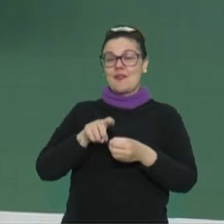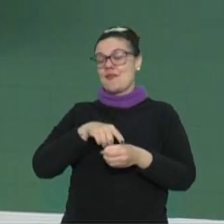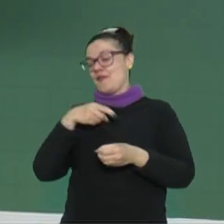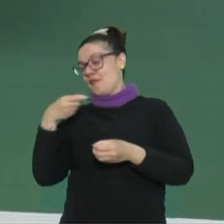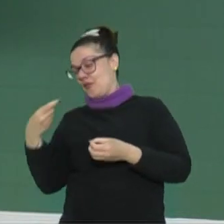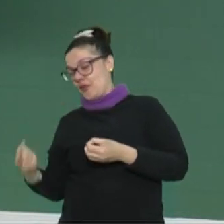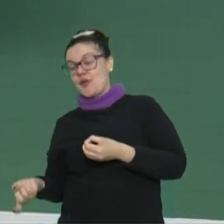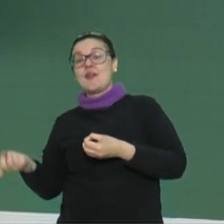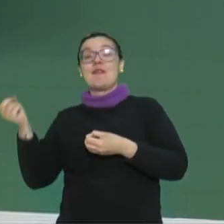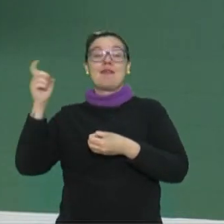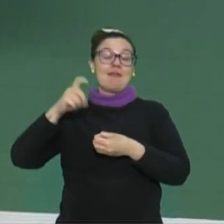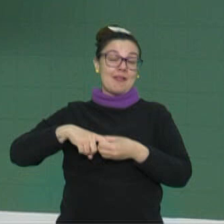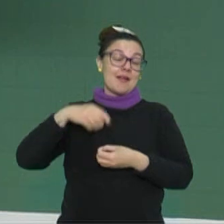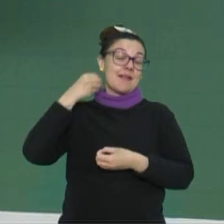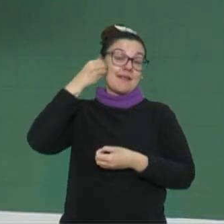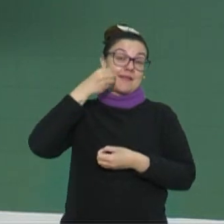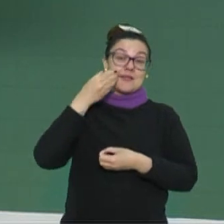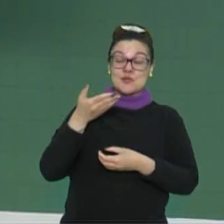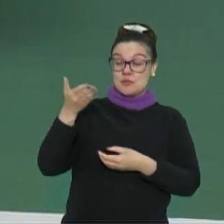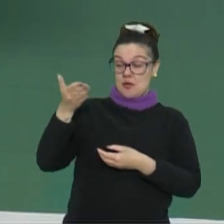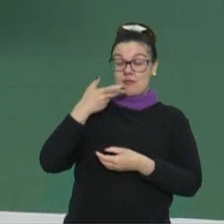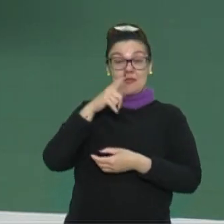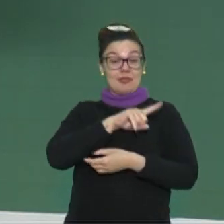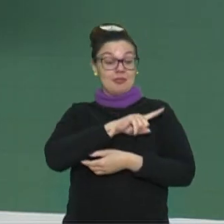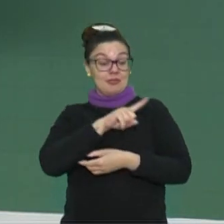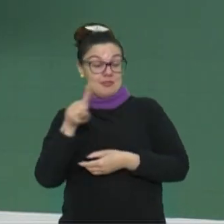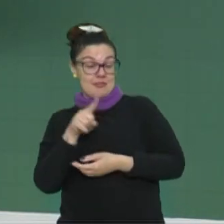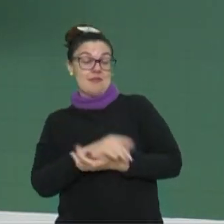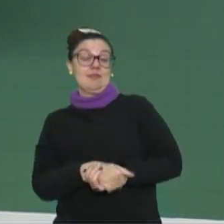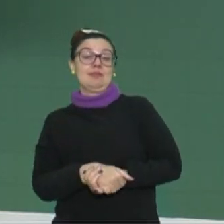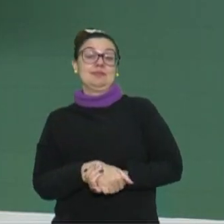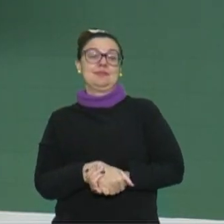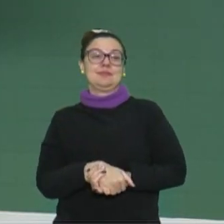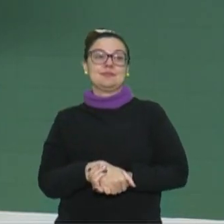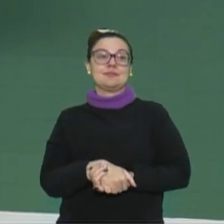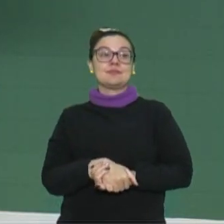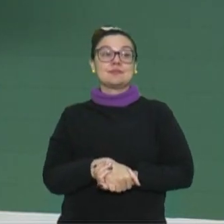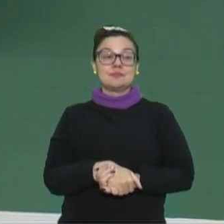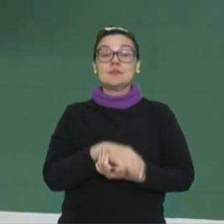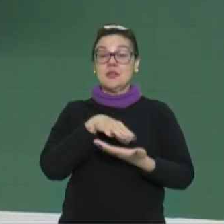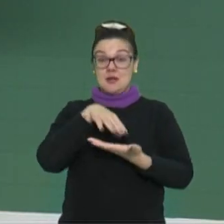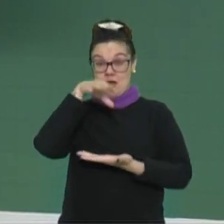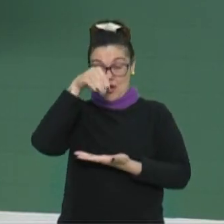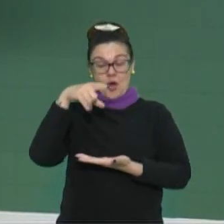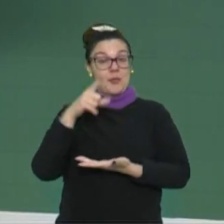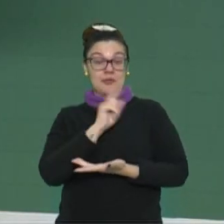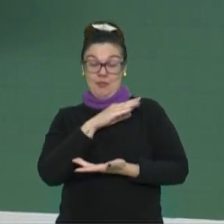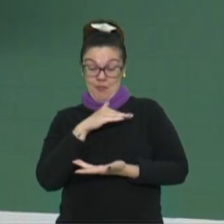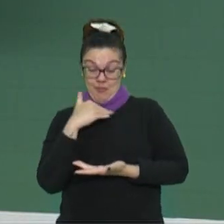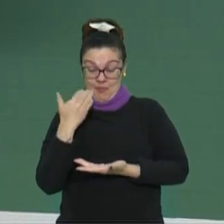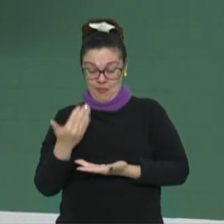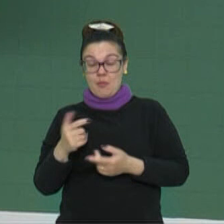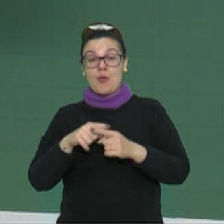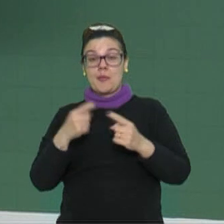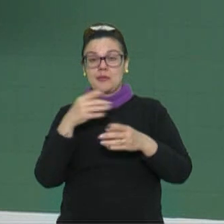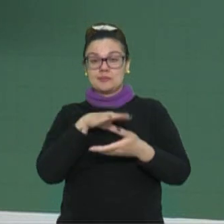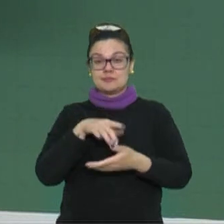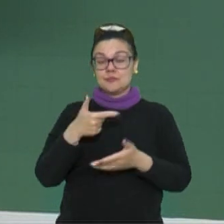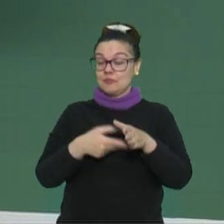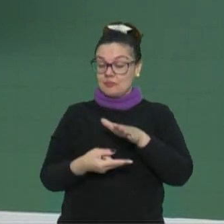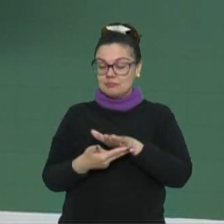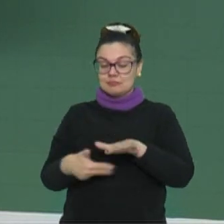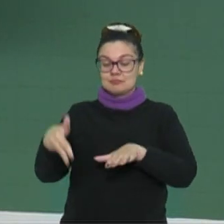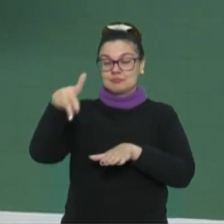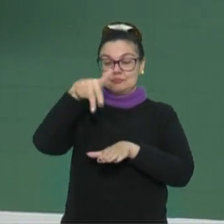mundo, várias experiências, aqui tem uma negação disso, né? Por mais que a alma ainda seja imortal. E quem nos